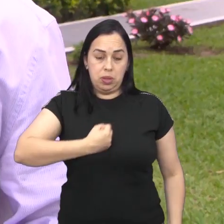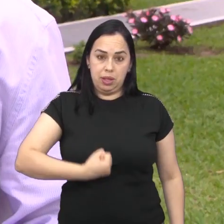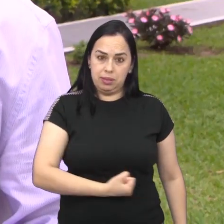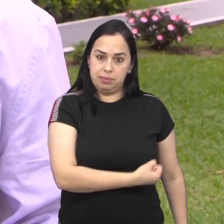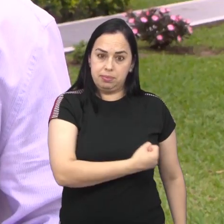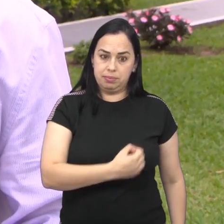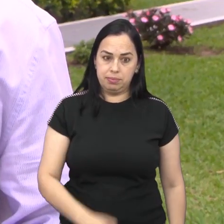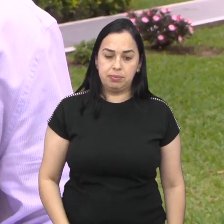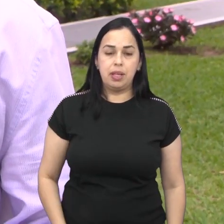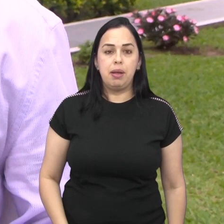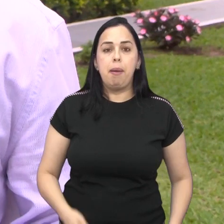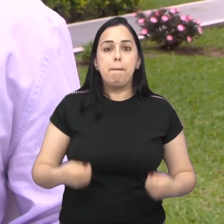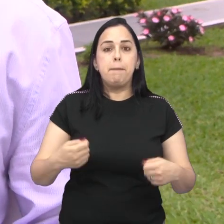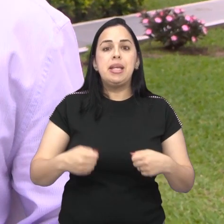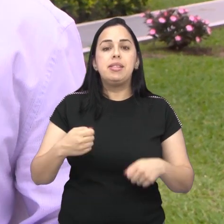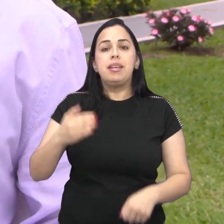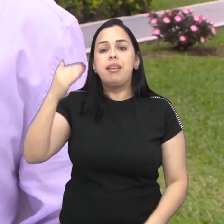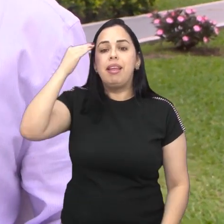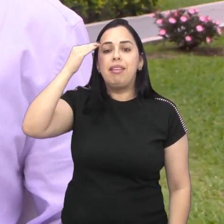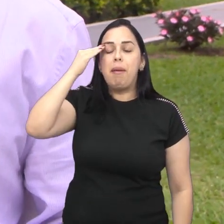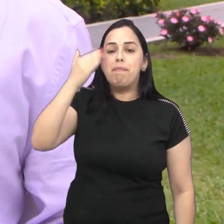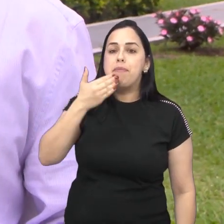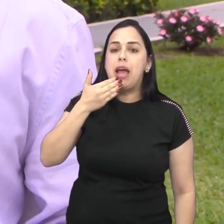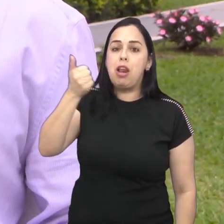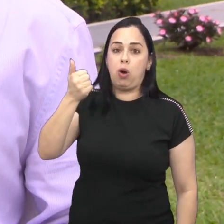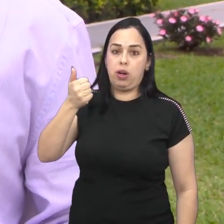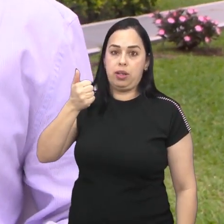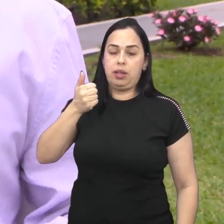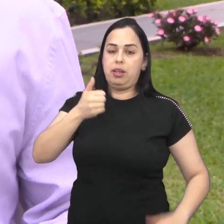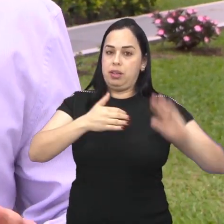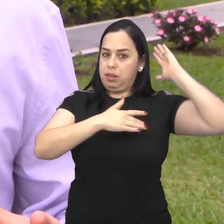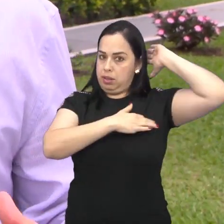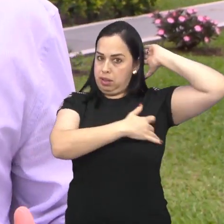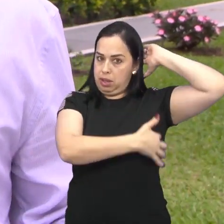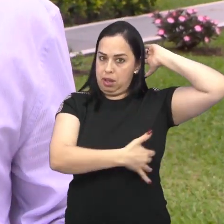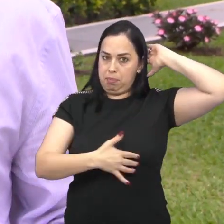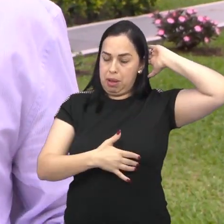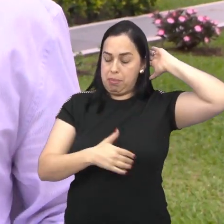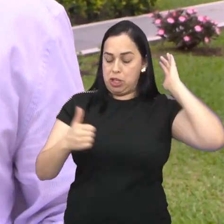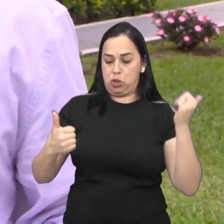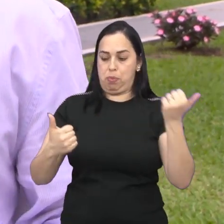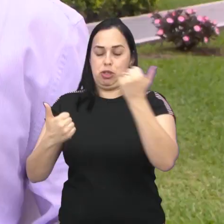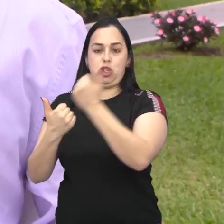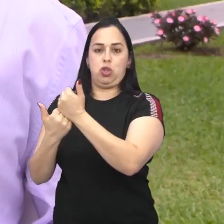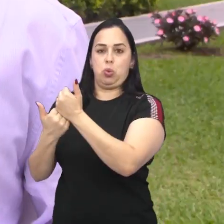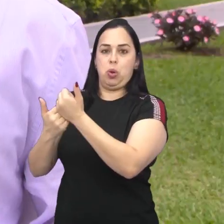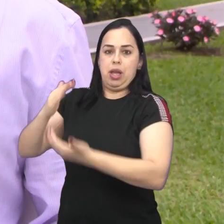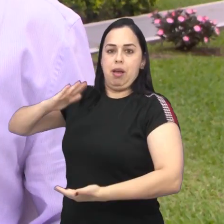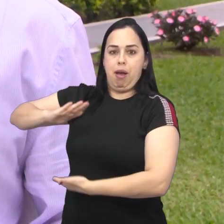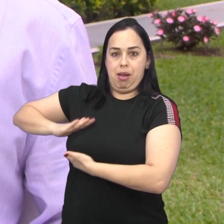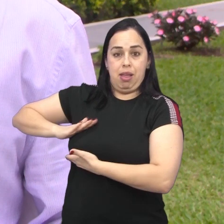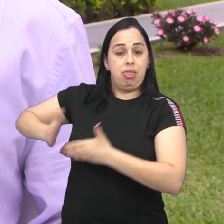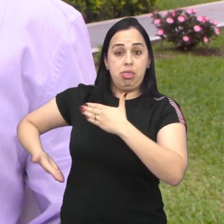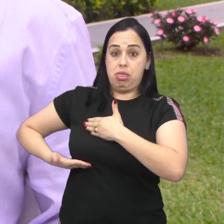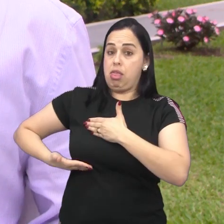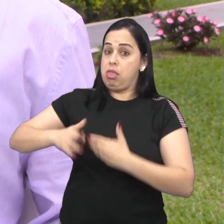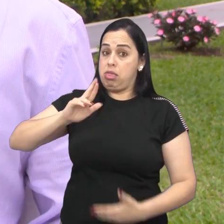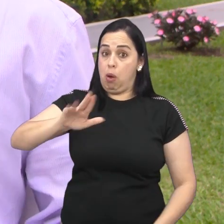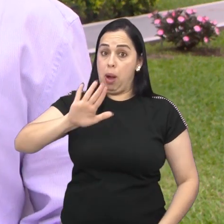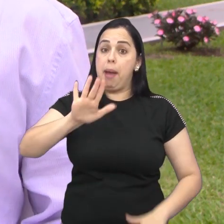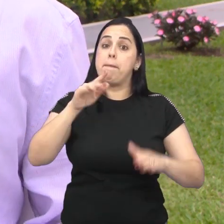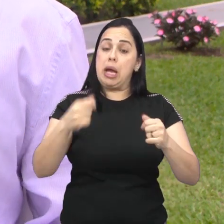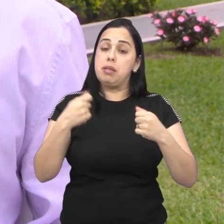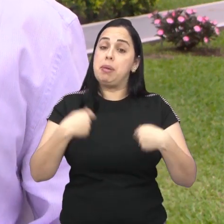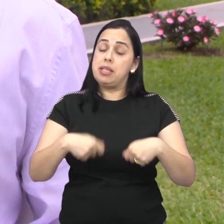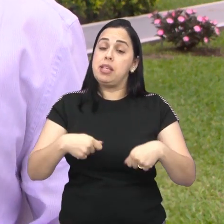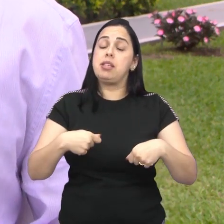ultrassom. Elas precisam entender um pouquinho melhor que esse autoexame, ele não substitui a mamografia, mas a gente sabe que a gente